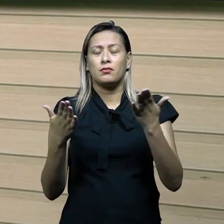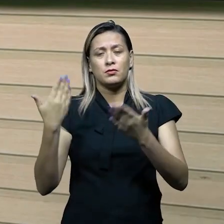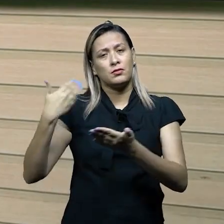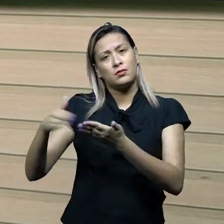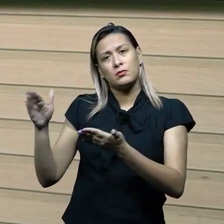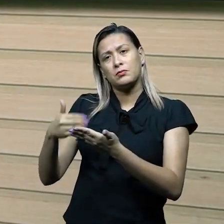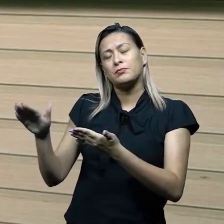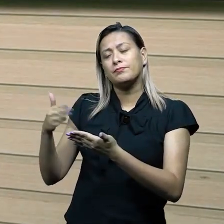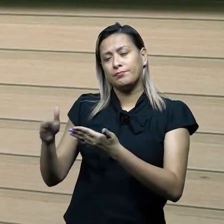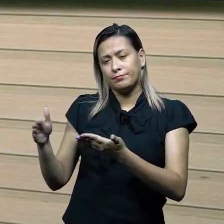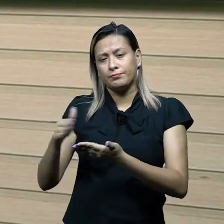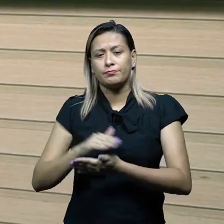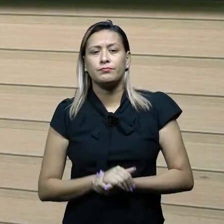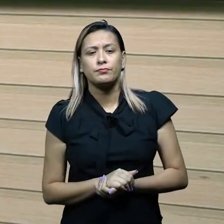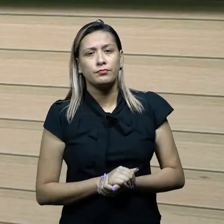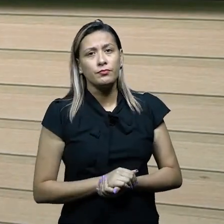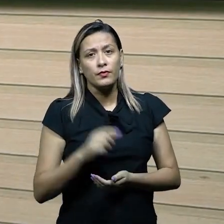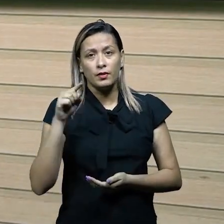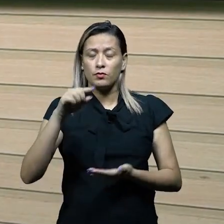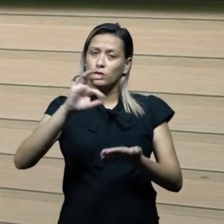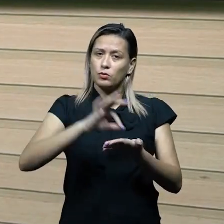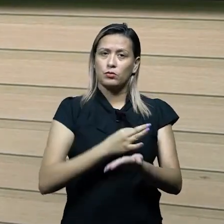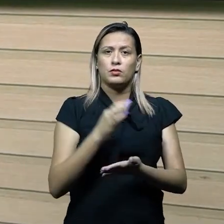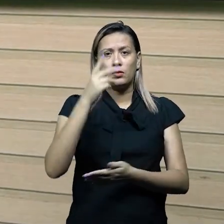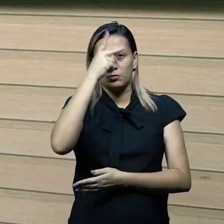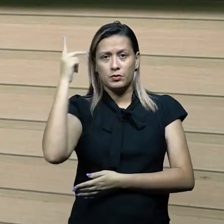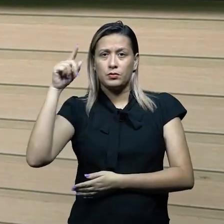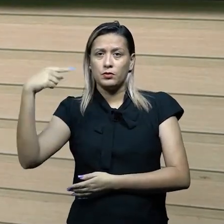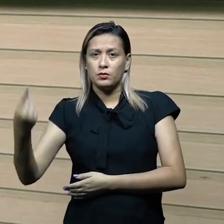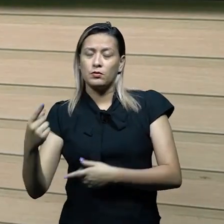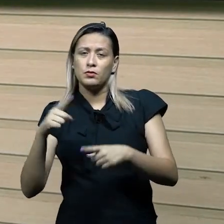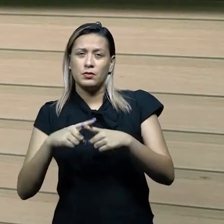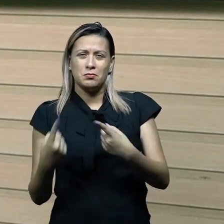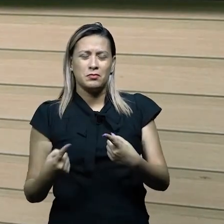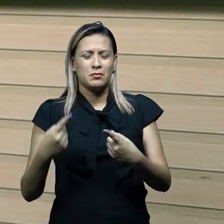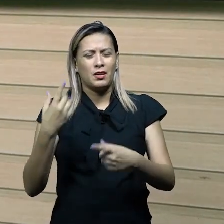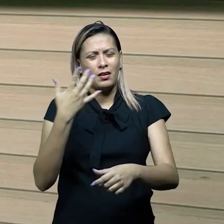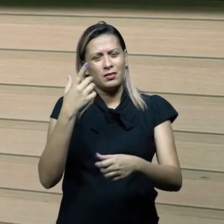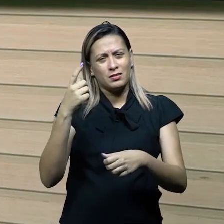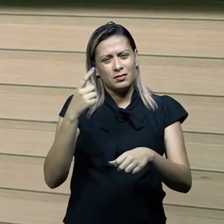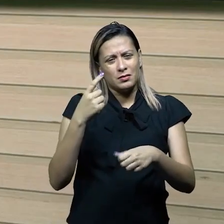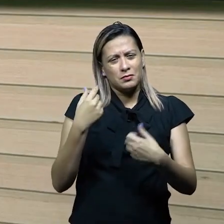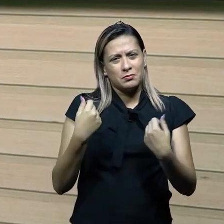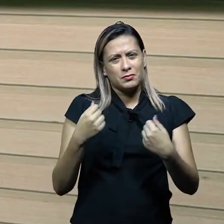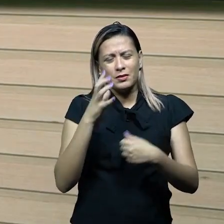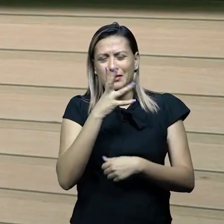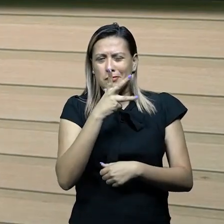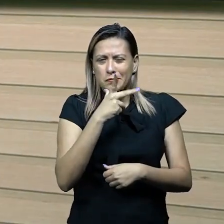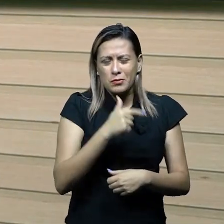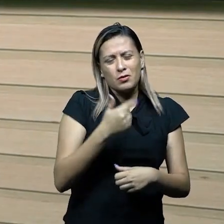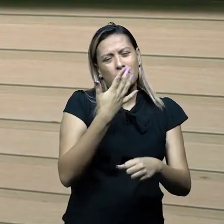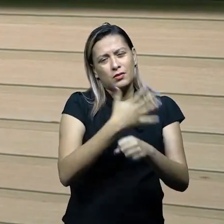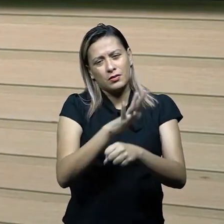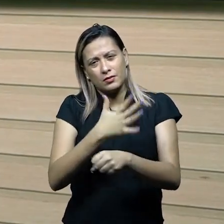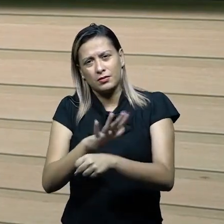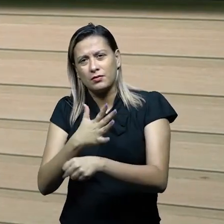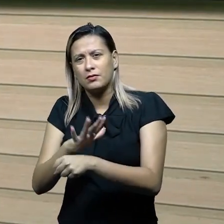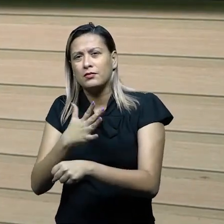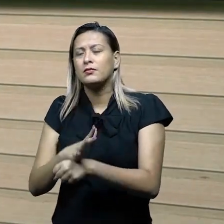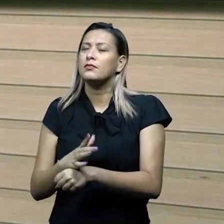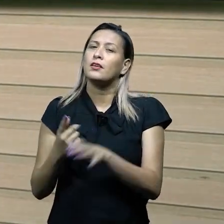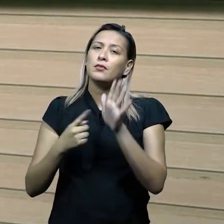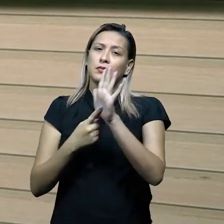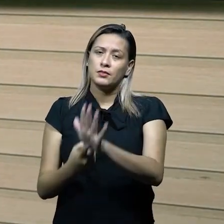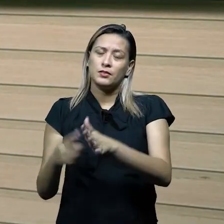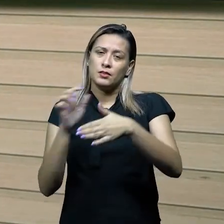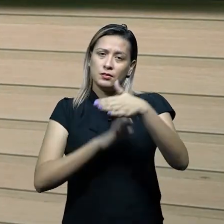produzir. E aí isso impacta direto nesse aumento de demissões. Por mais que você contrate outras pessoas, mas você leva tempo para treinar, para